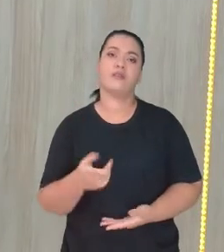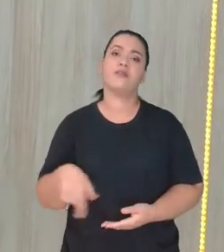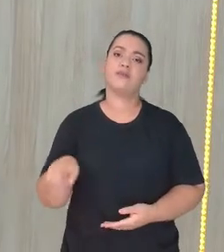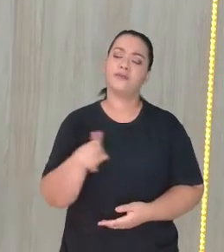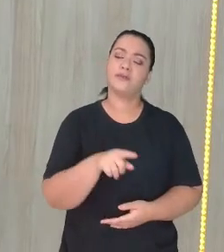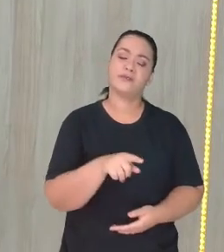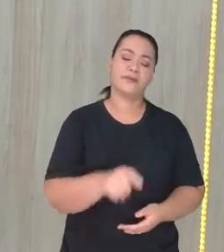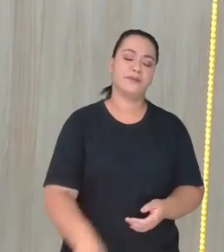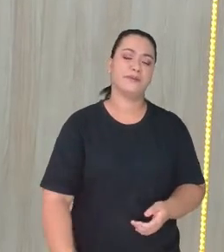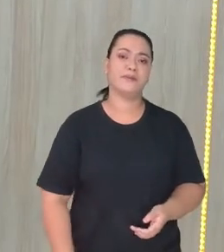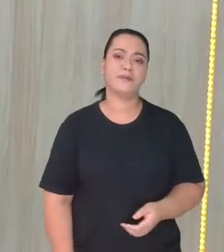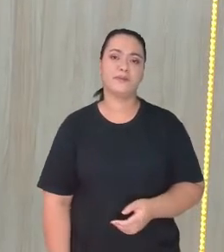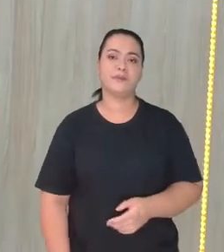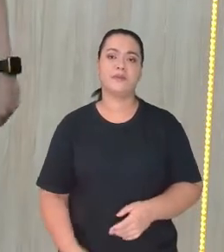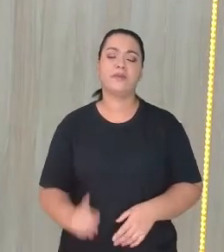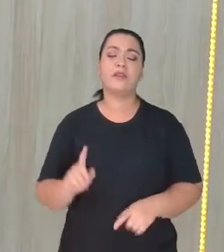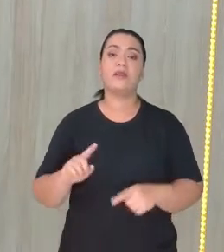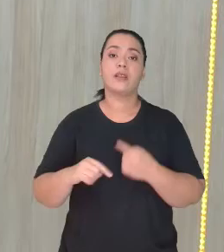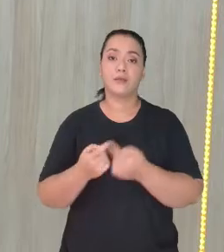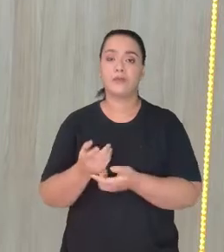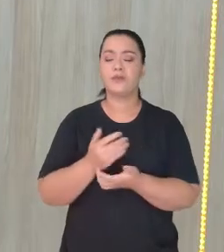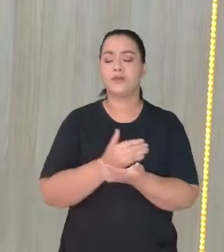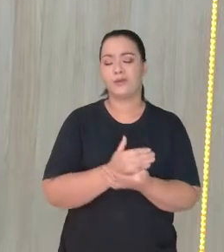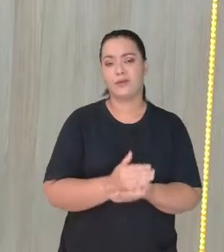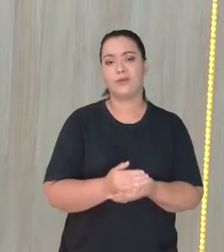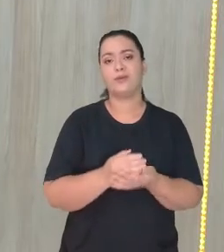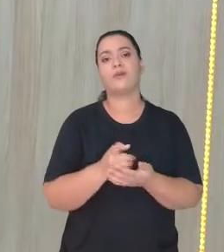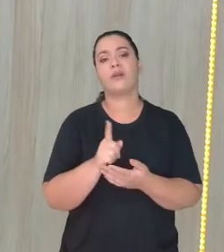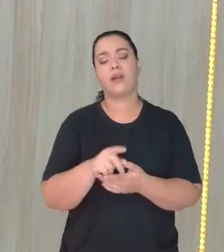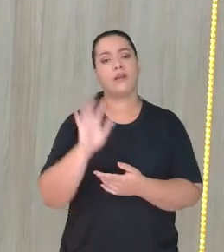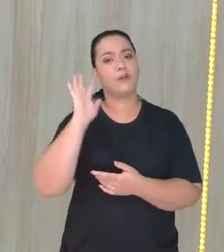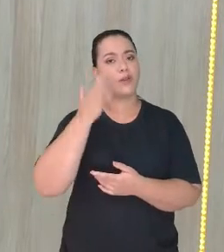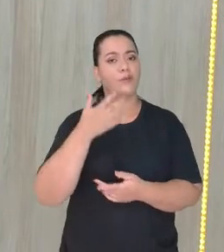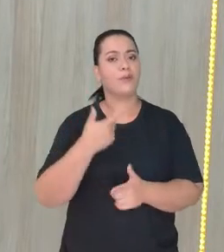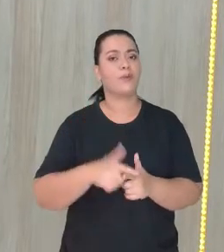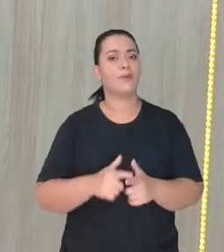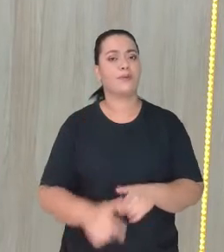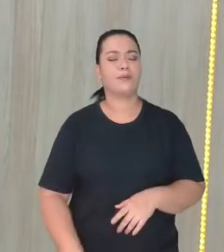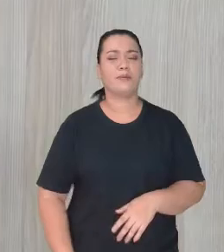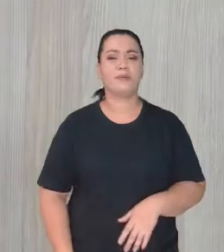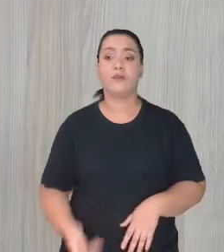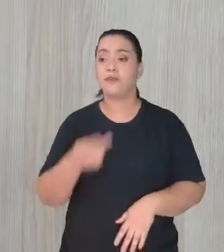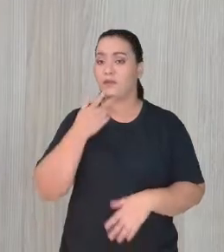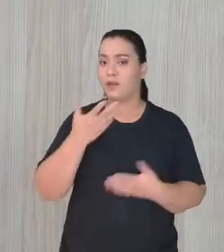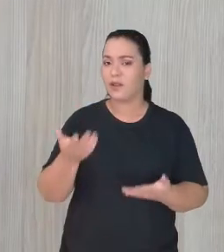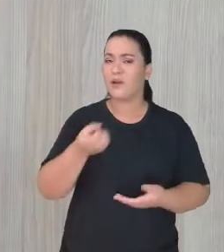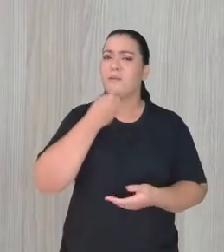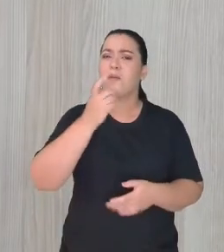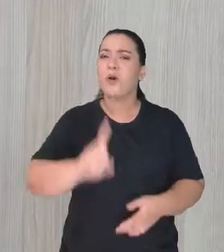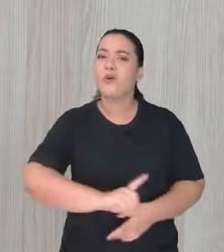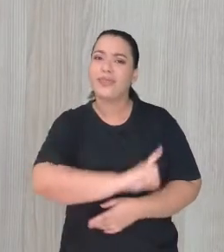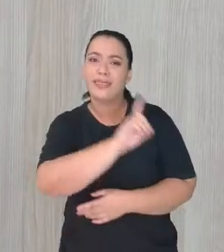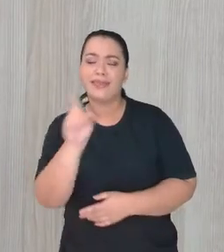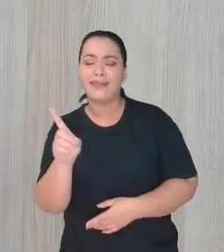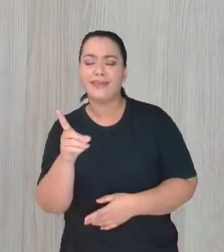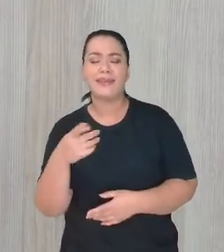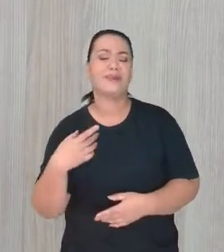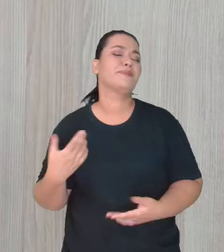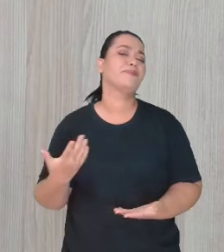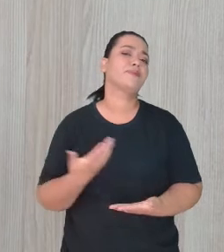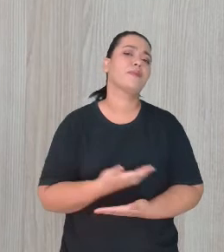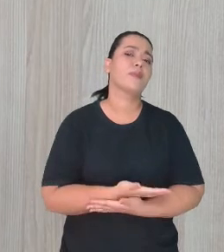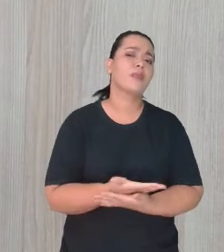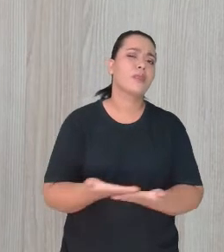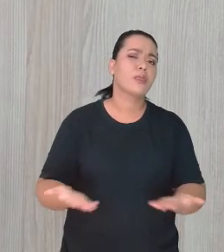vocês, certo? E a gente iniciar aqui resolvendo os probleminhas. Fala, Ricardo! Bom dia,